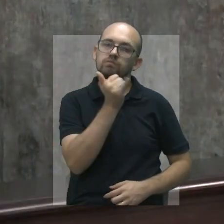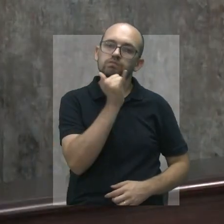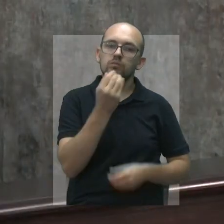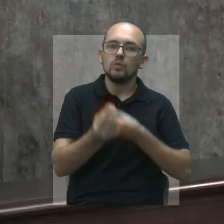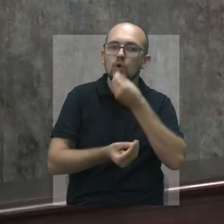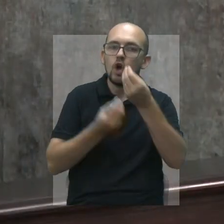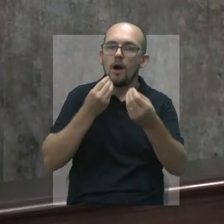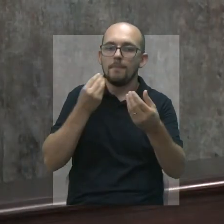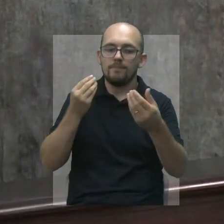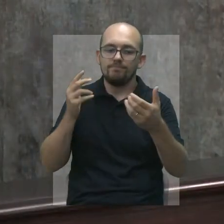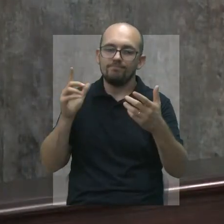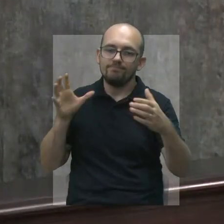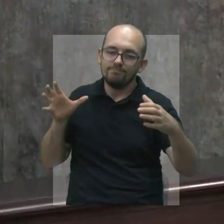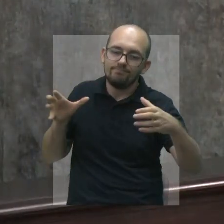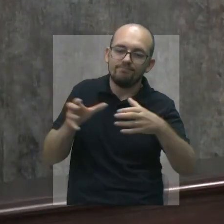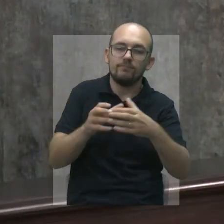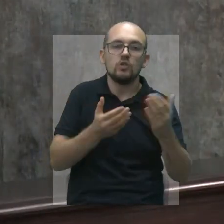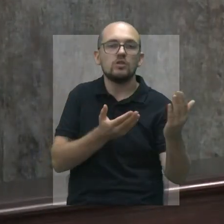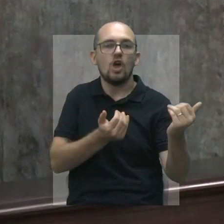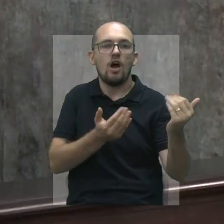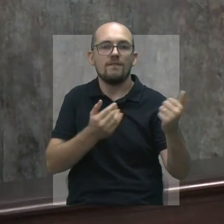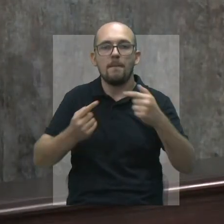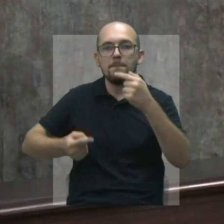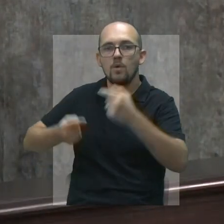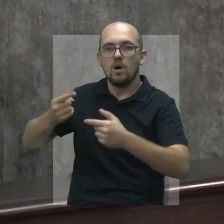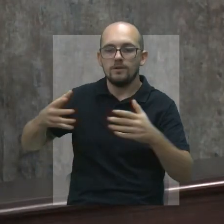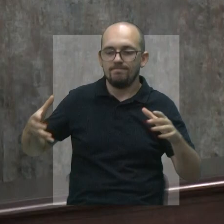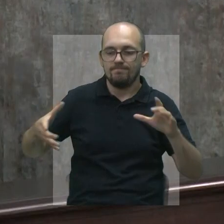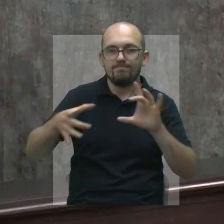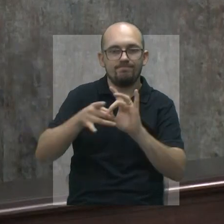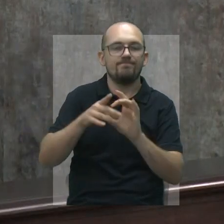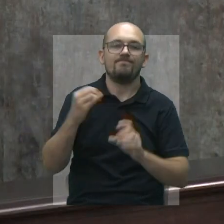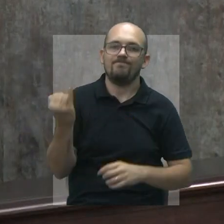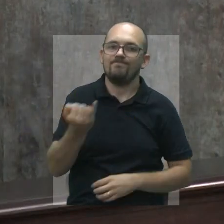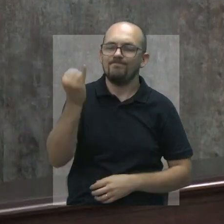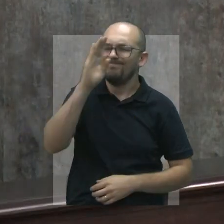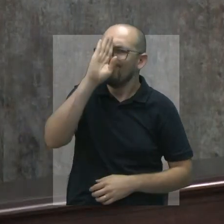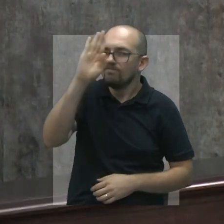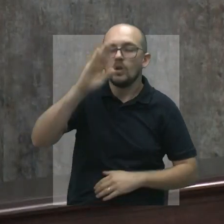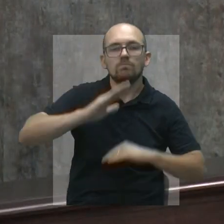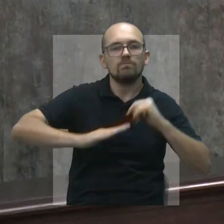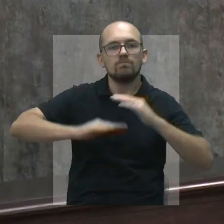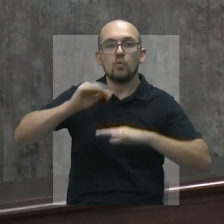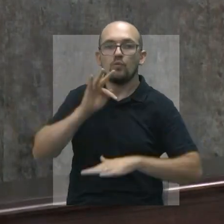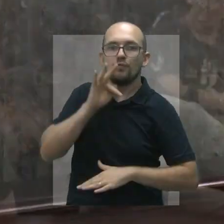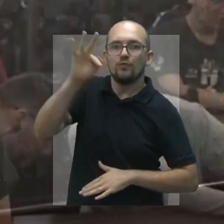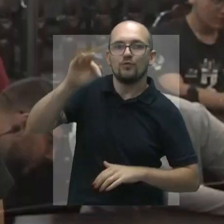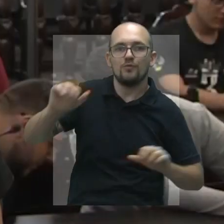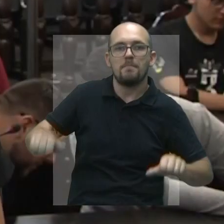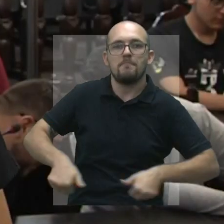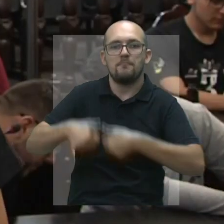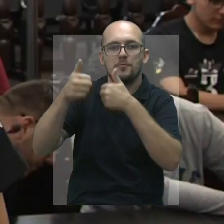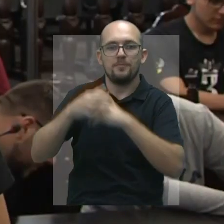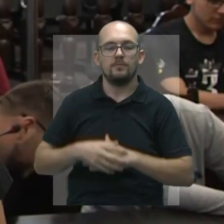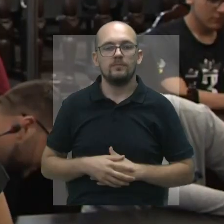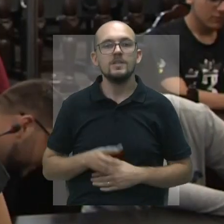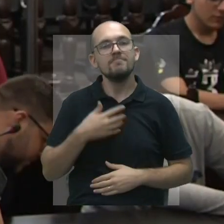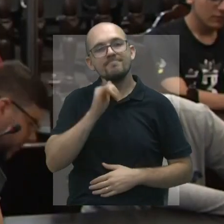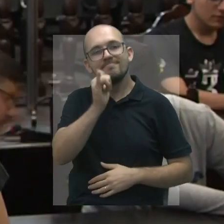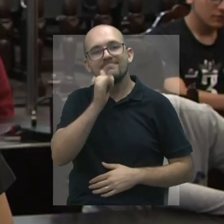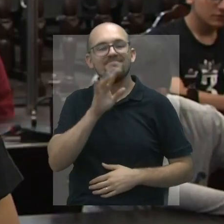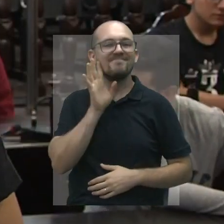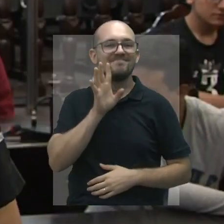essa aproximação entre jovens e política é fundamental para a construção de um futuro próspero. É uma experiência muito legal,